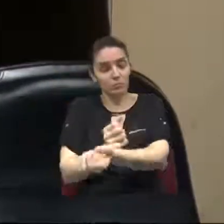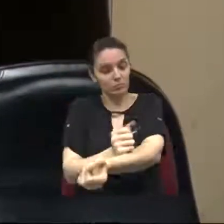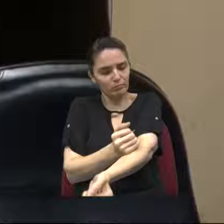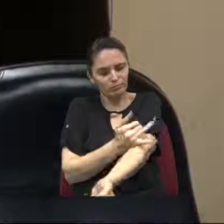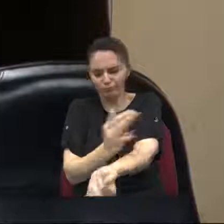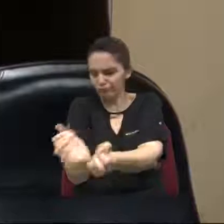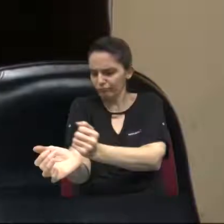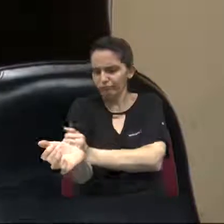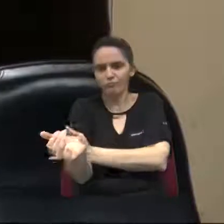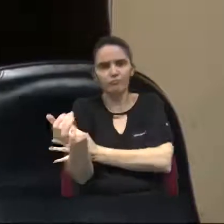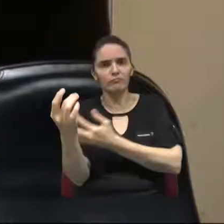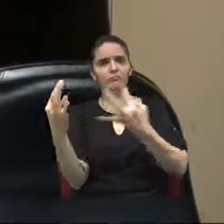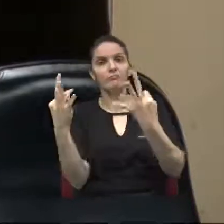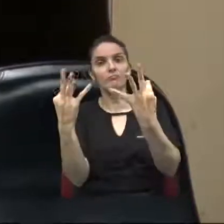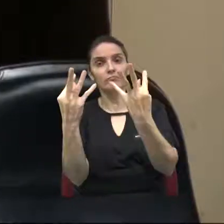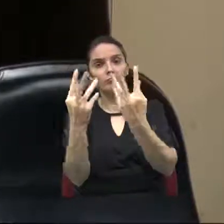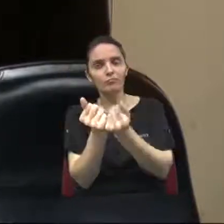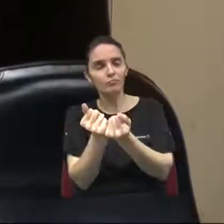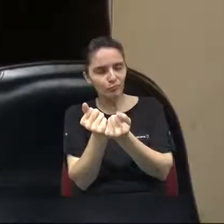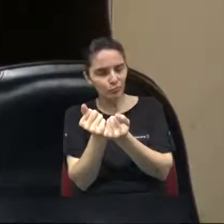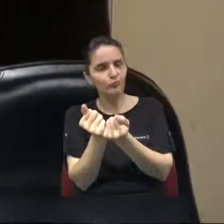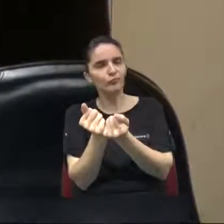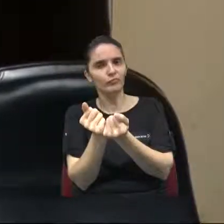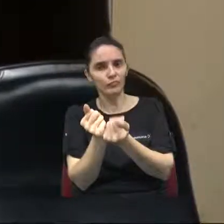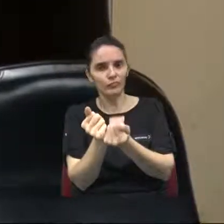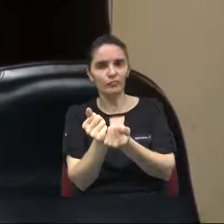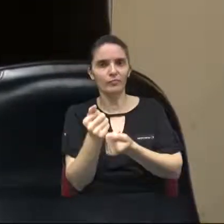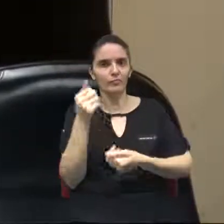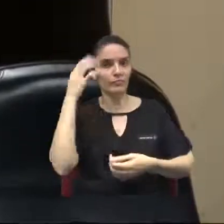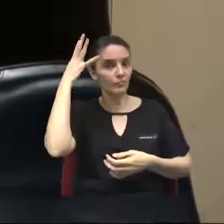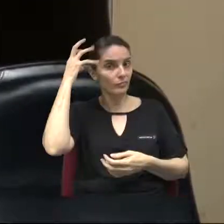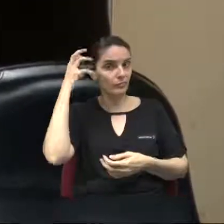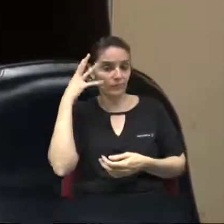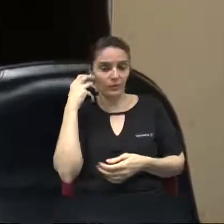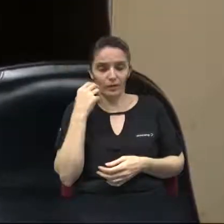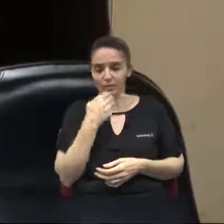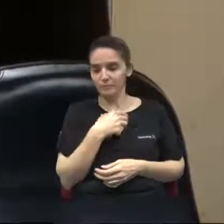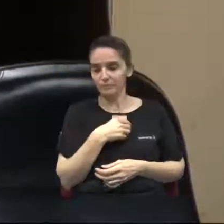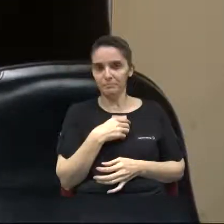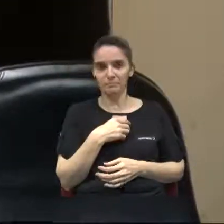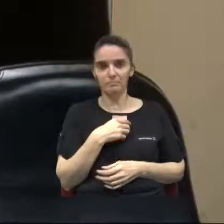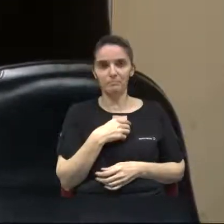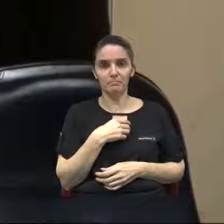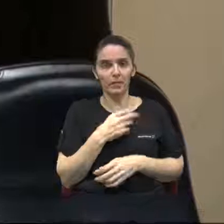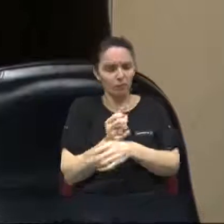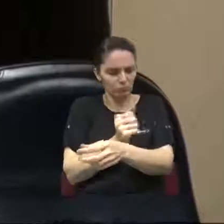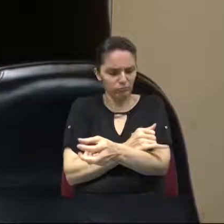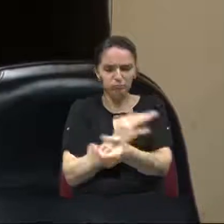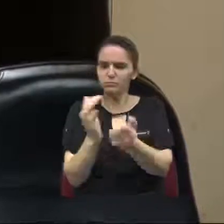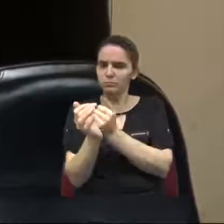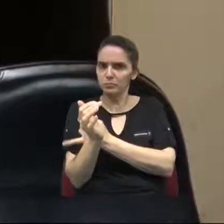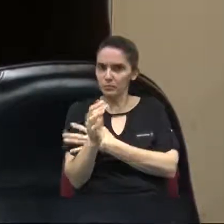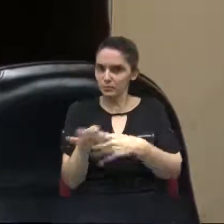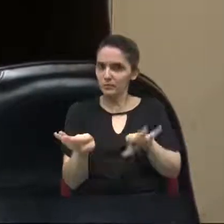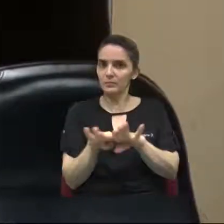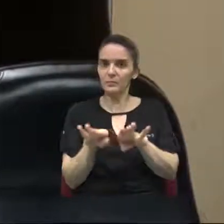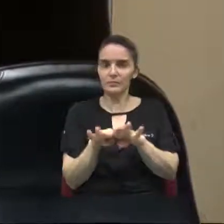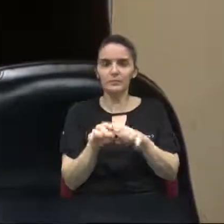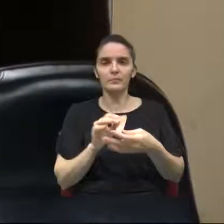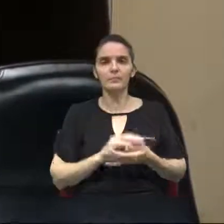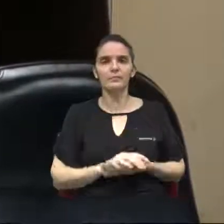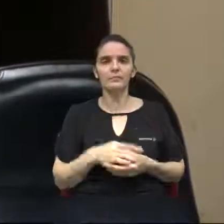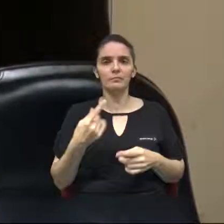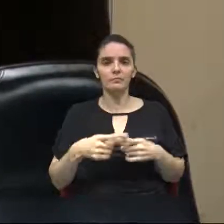emocionou a todos que estavam lá. O senhor não precisa nem falar o quanto eu me emocionei, que no dia do seu